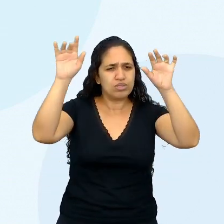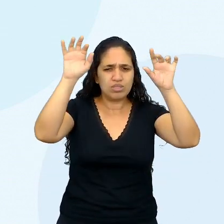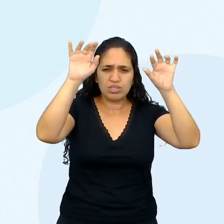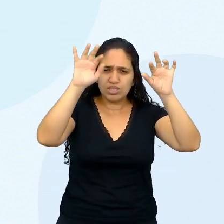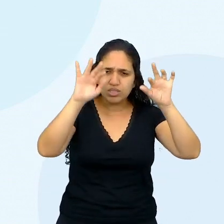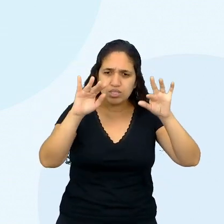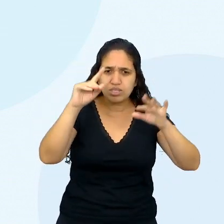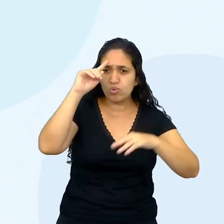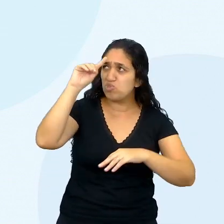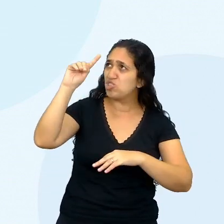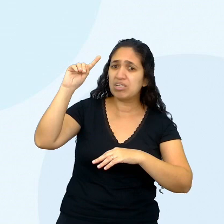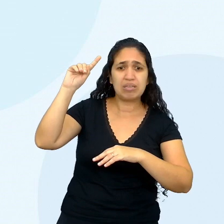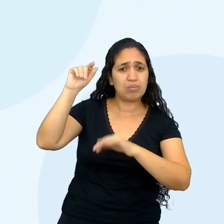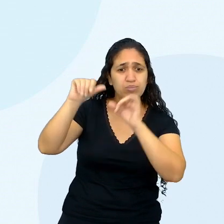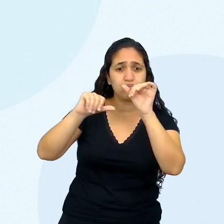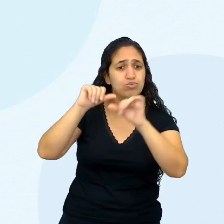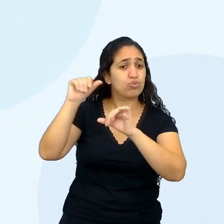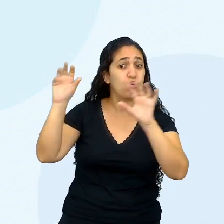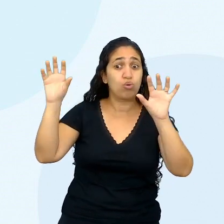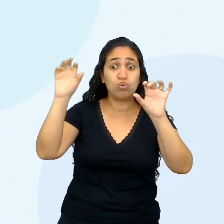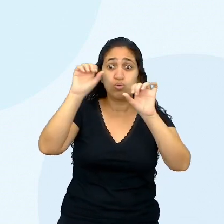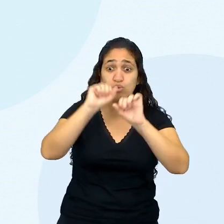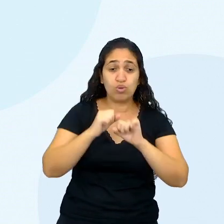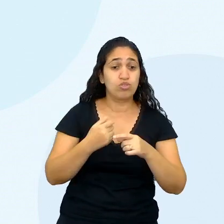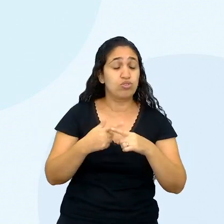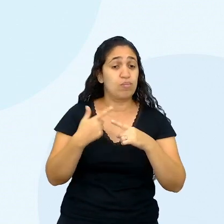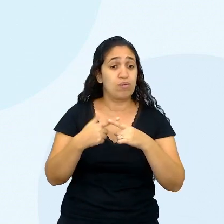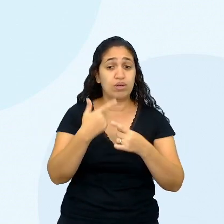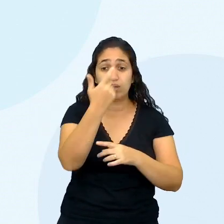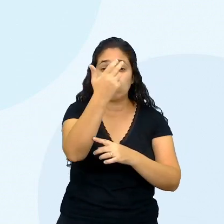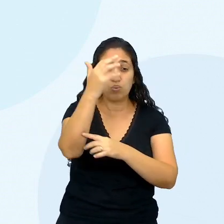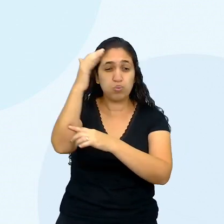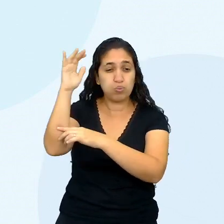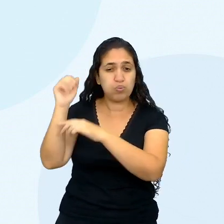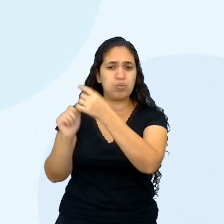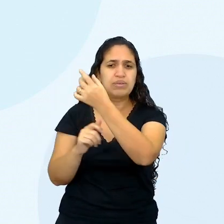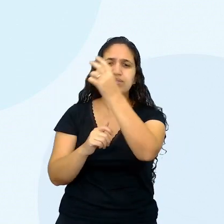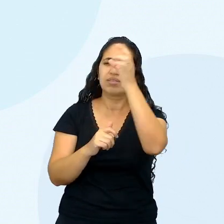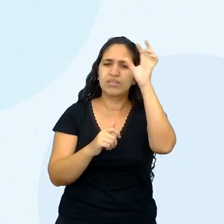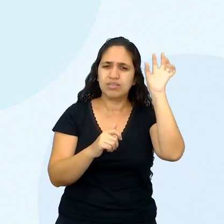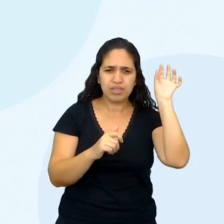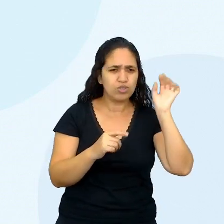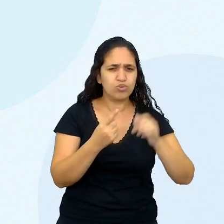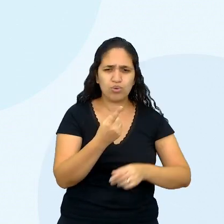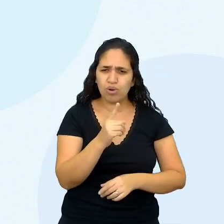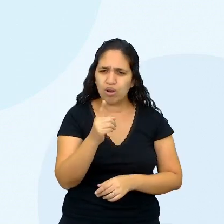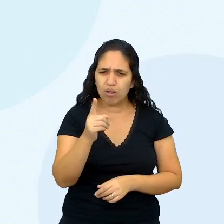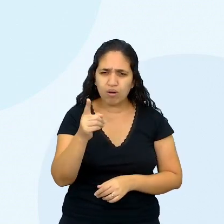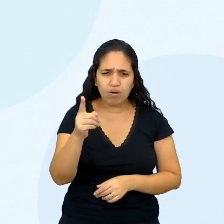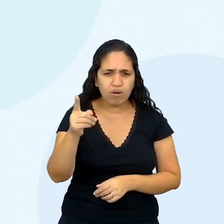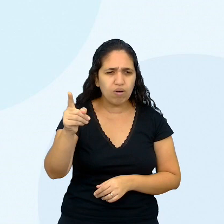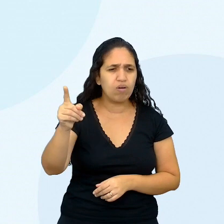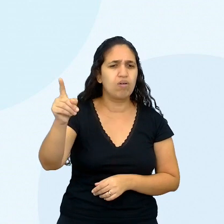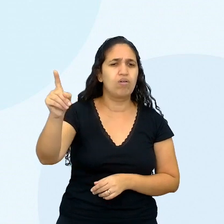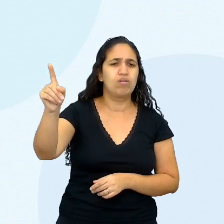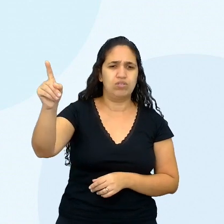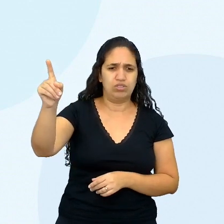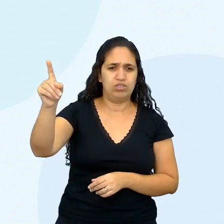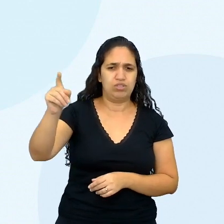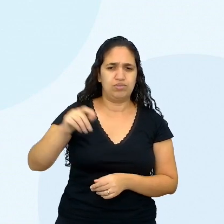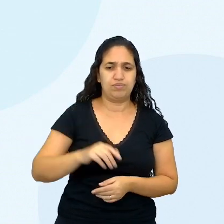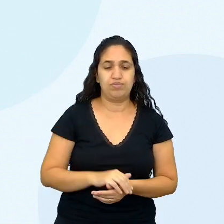noite por conta dos incêndios que estavam ocorrendo lá no Pantanal, a quilômetros de distância, e mais ainda na